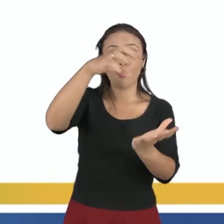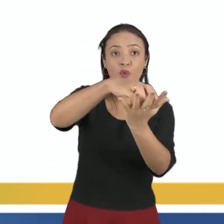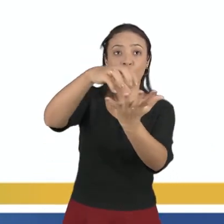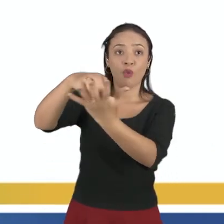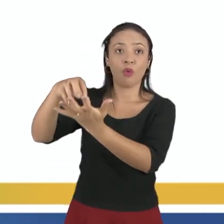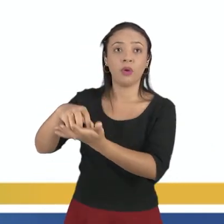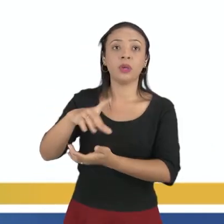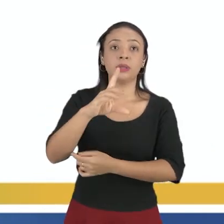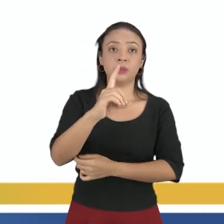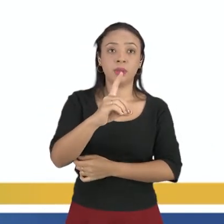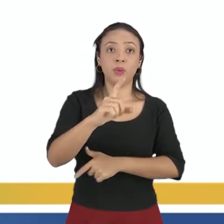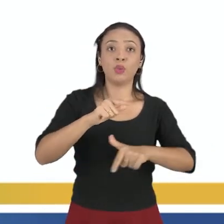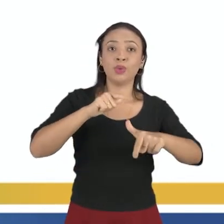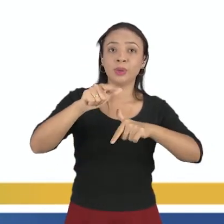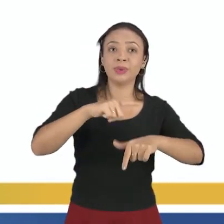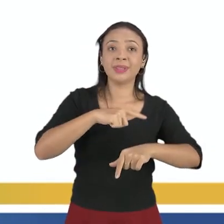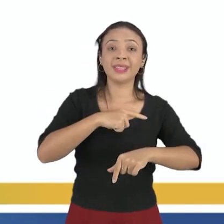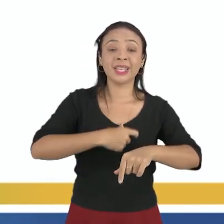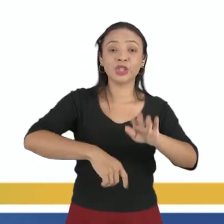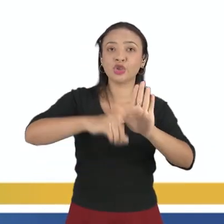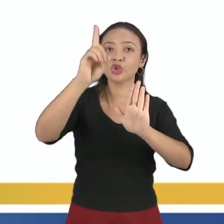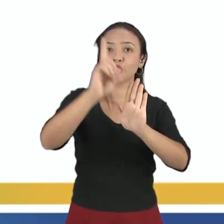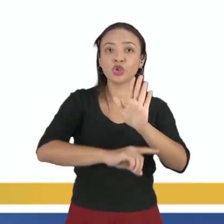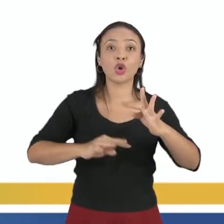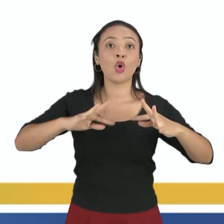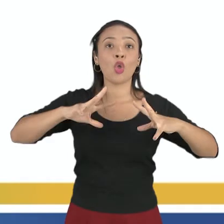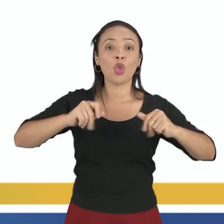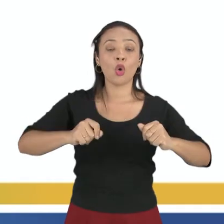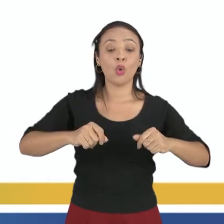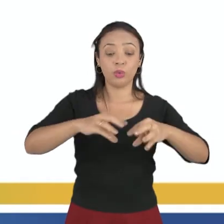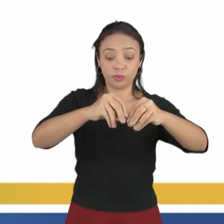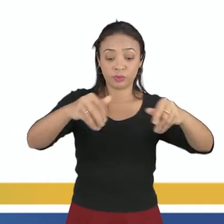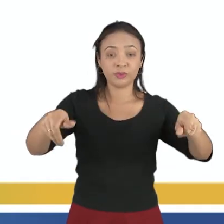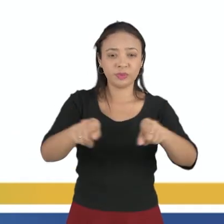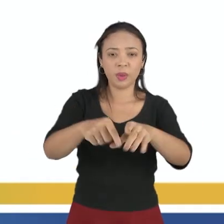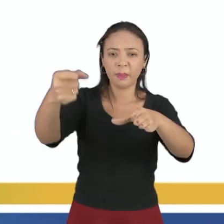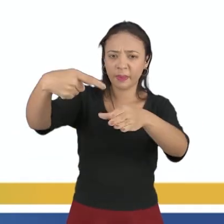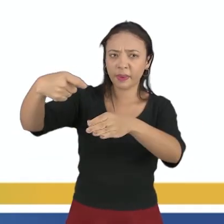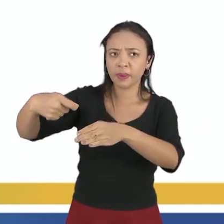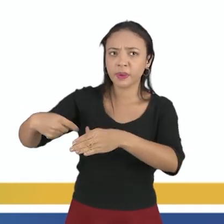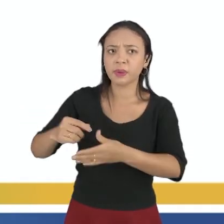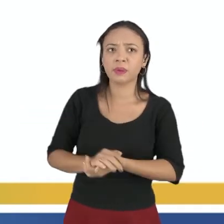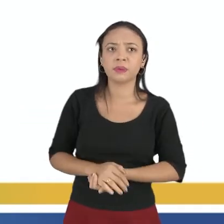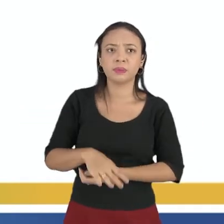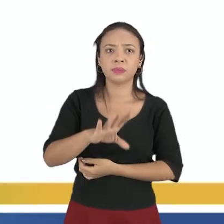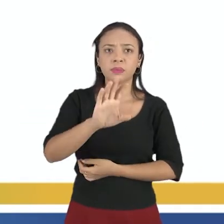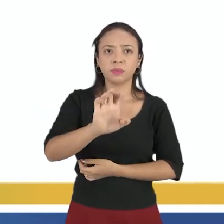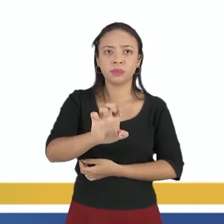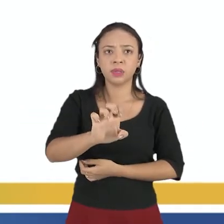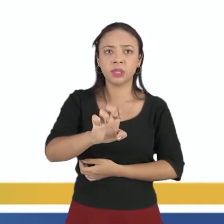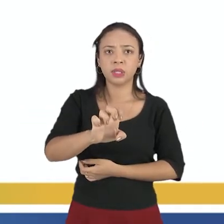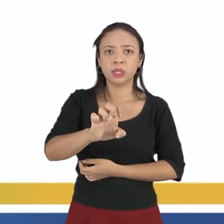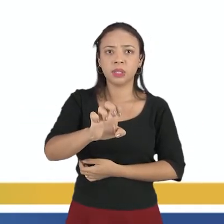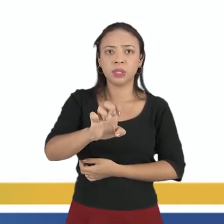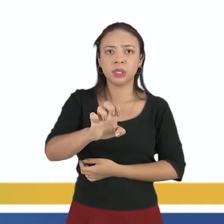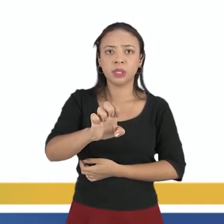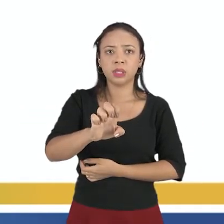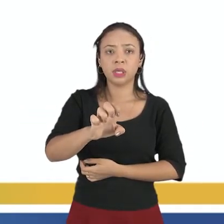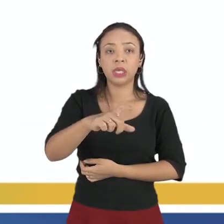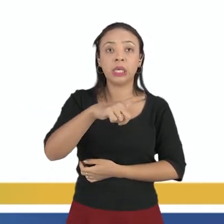central. Letra D, o trabalhador tinha total direito à terra e à produção. Letra E,